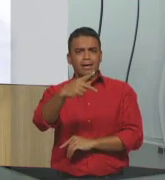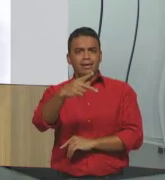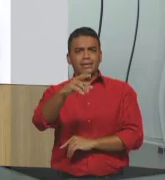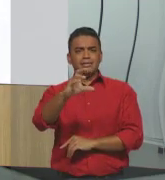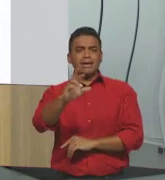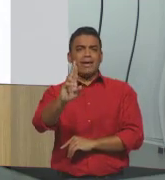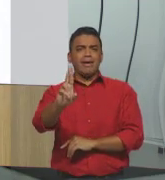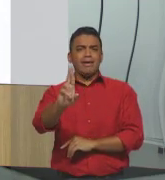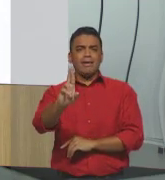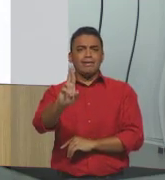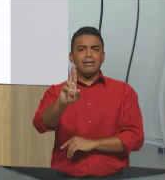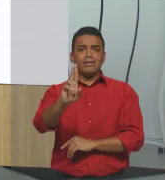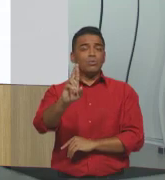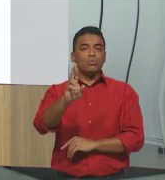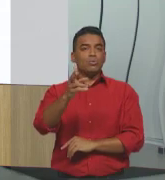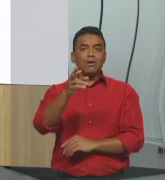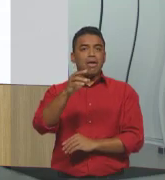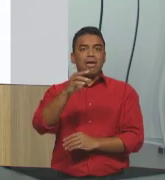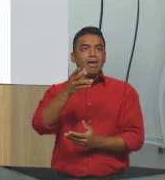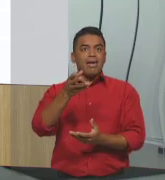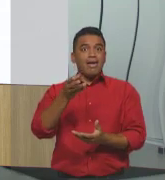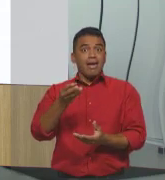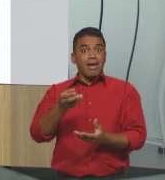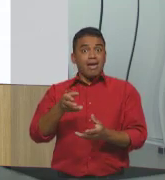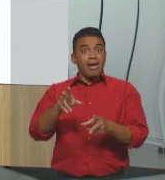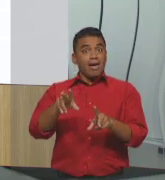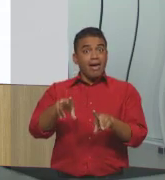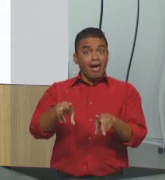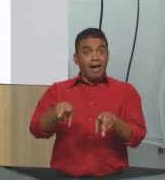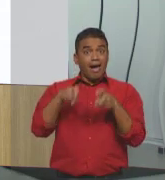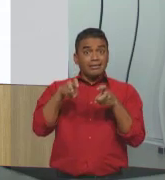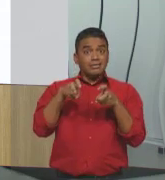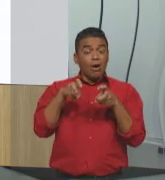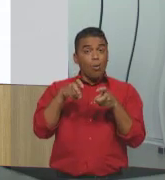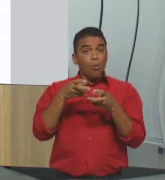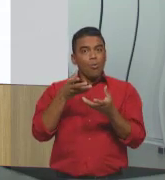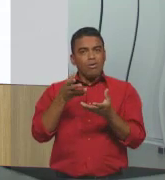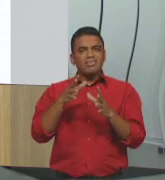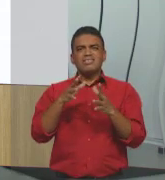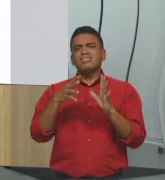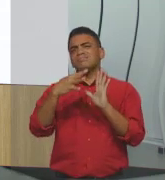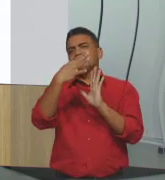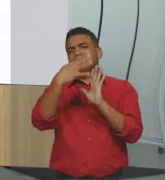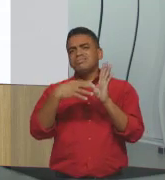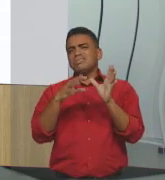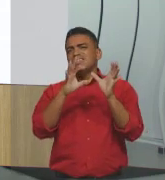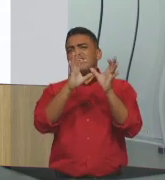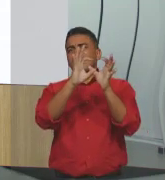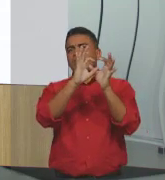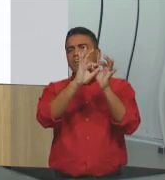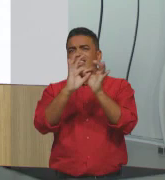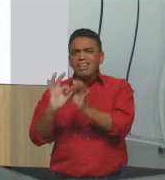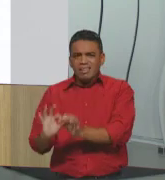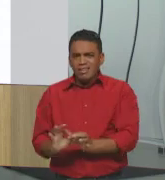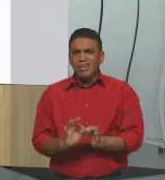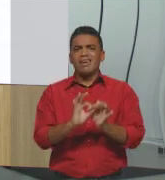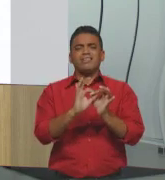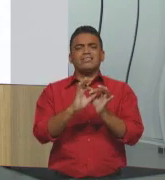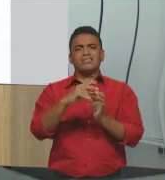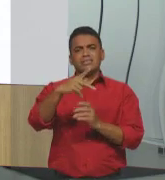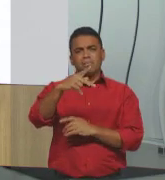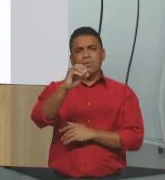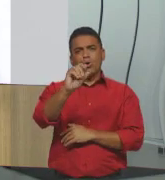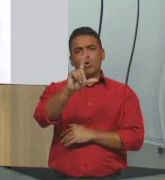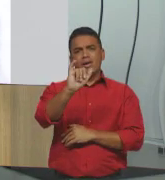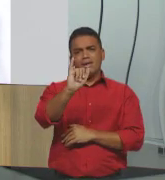em cadeia da polimerase. Vocês já devem ter ouvido falar sobre essa técnica. Quando vocês vão fazer, por exemplo,